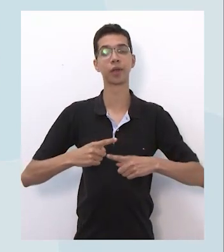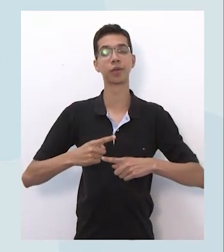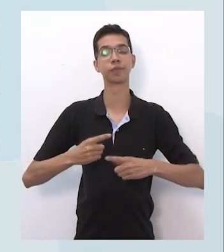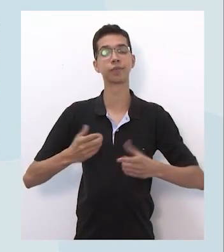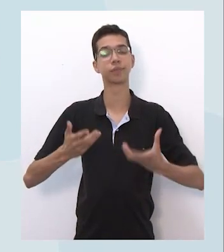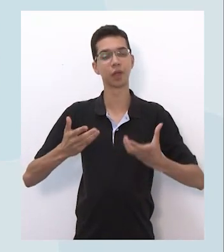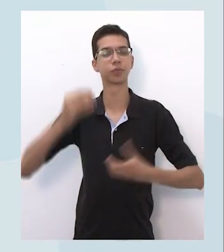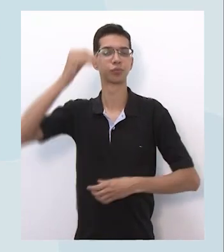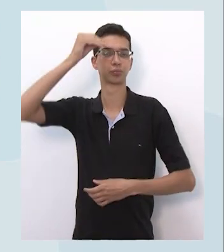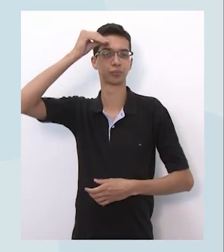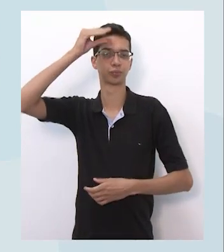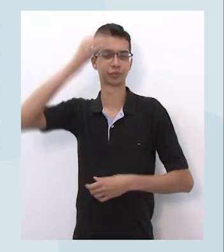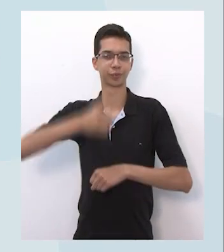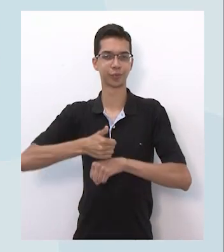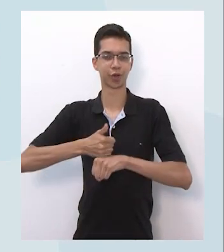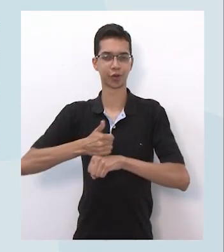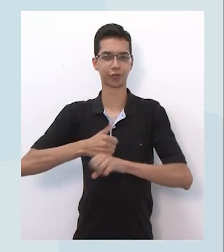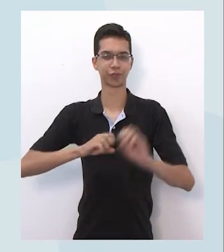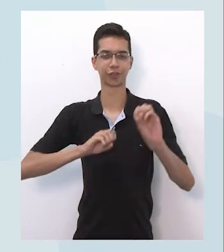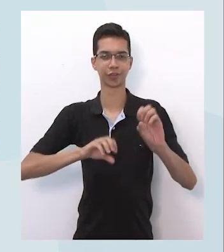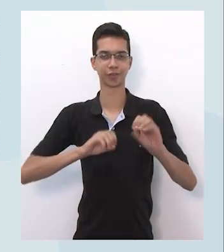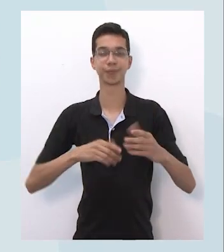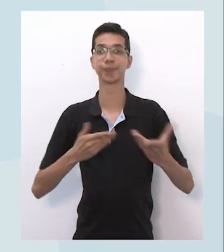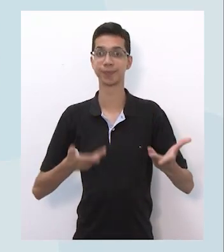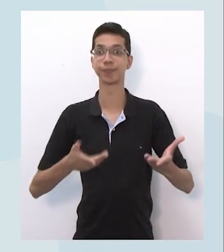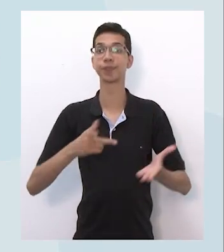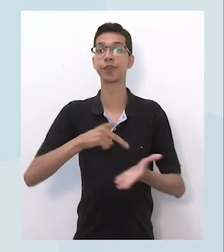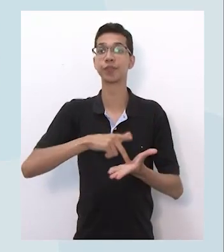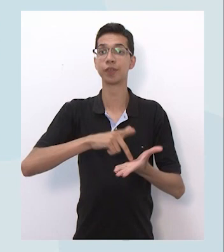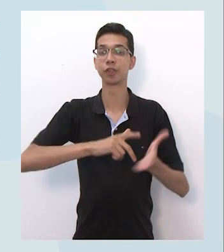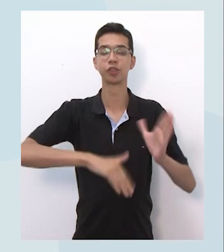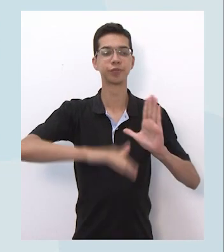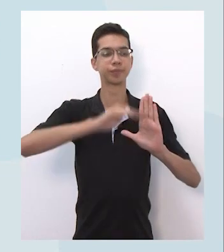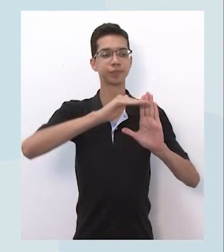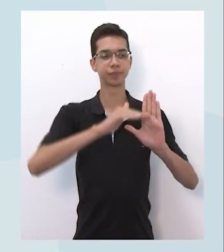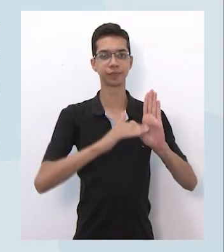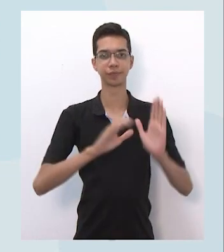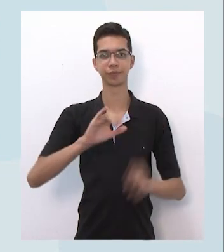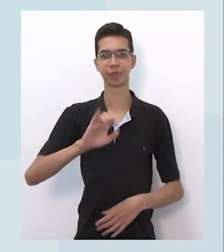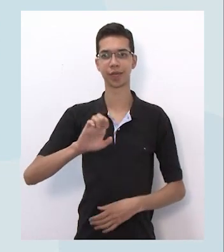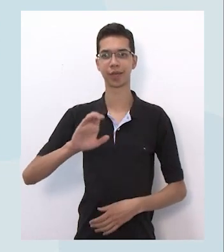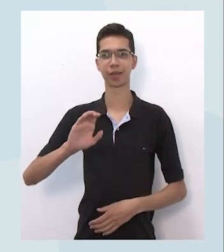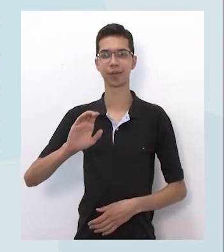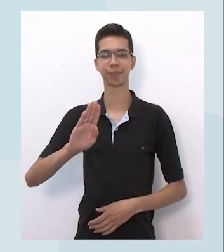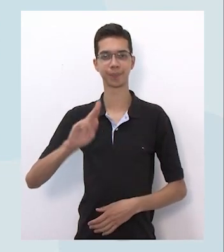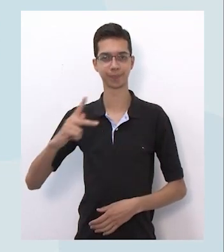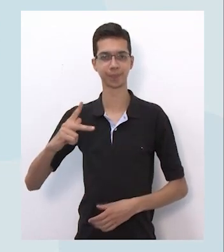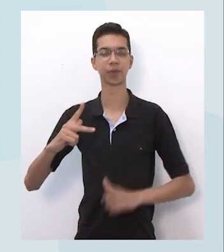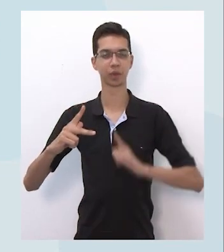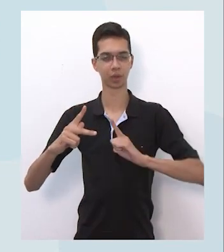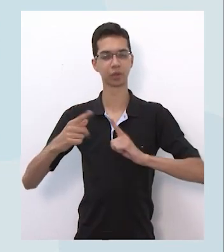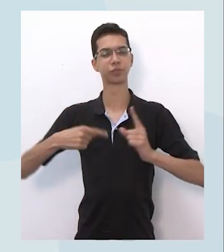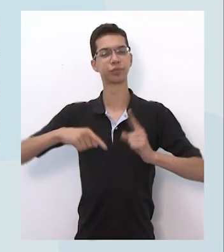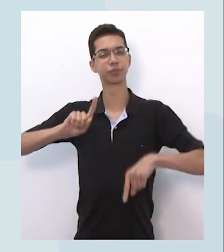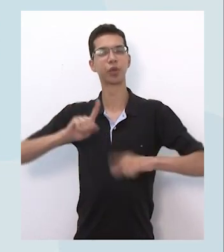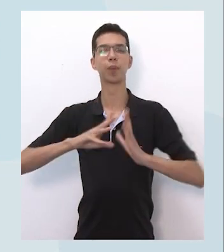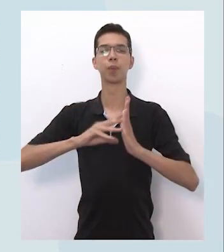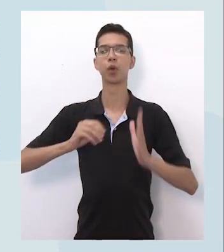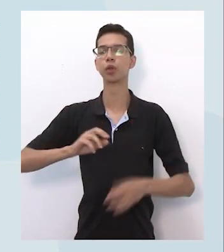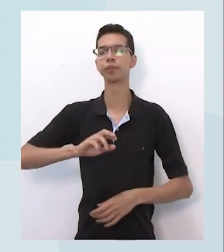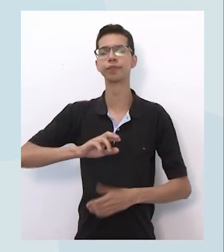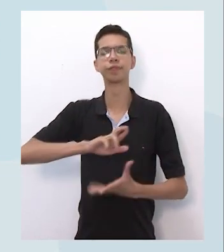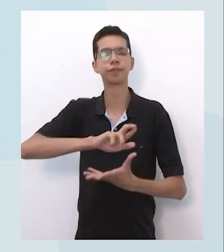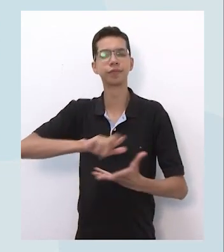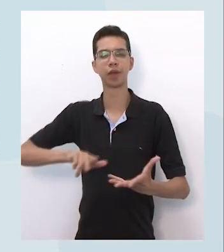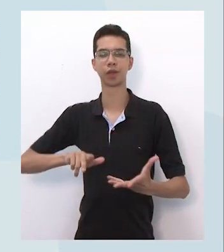essa trilha foi proporcionar realmente essa possibilidade de vivência de diversos formatos de inovar em sala de aula por meio dessas metodologias